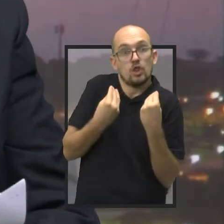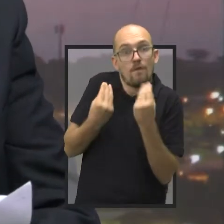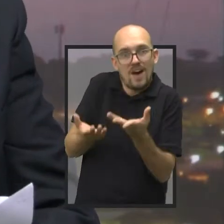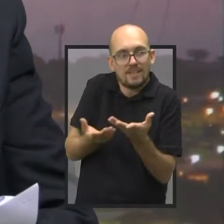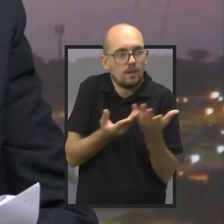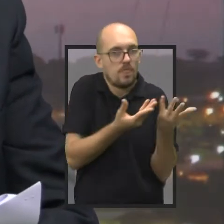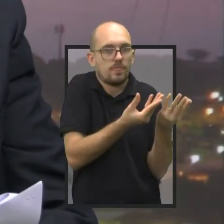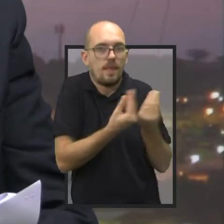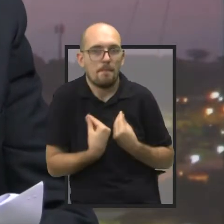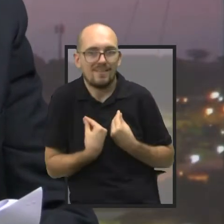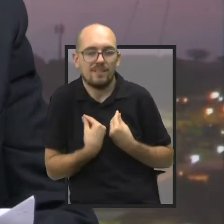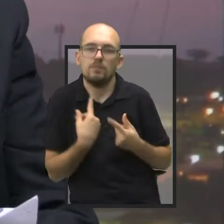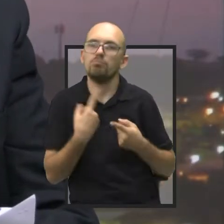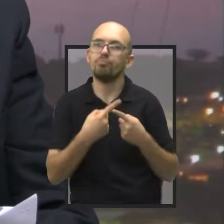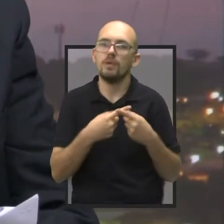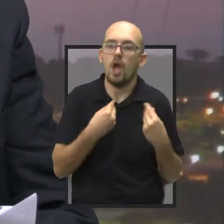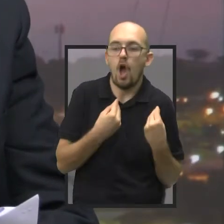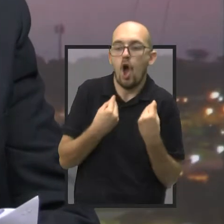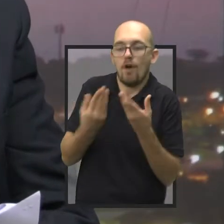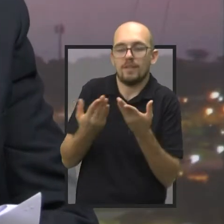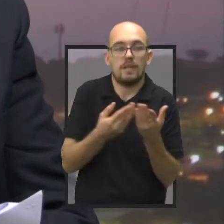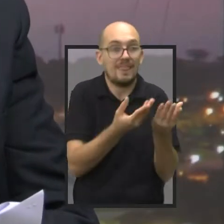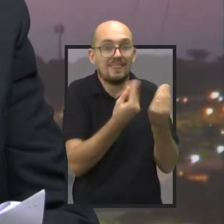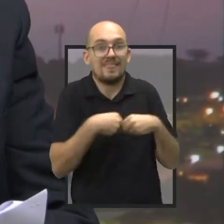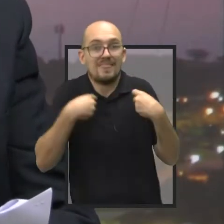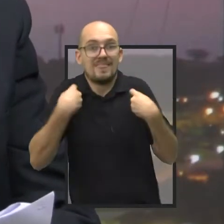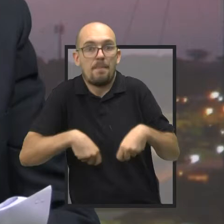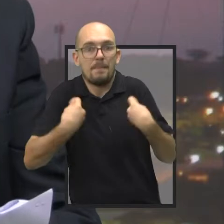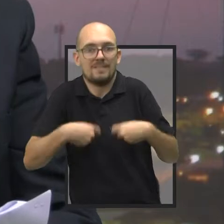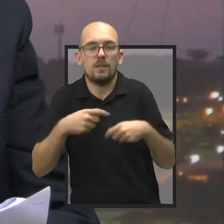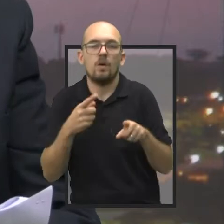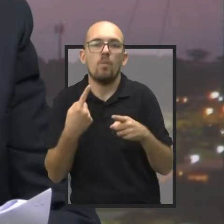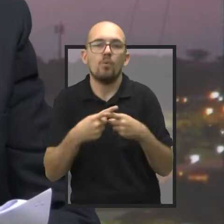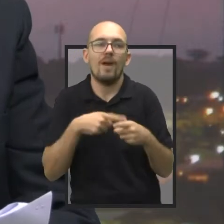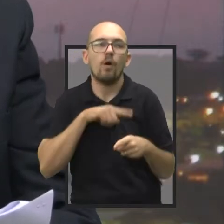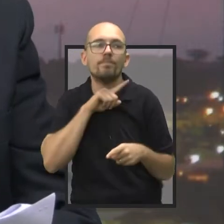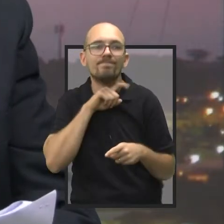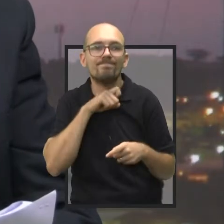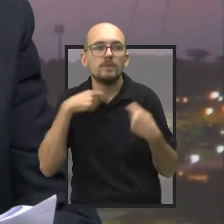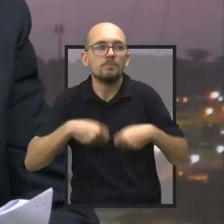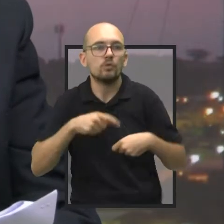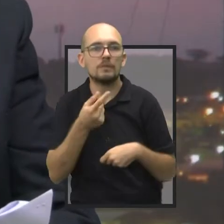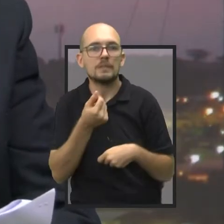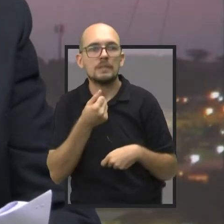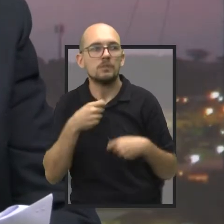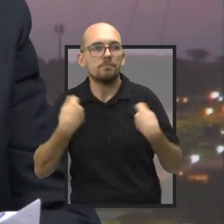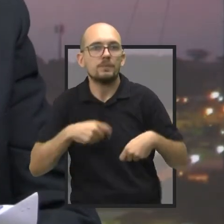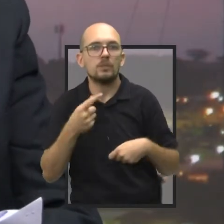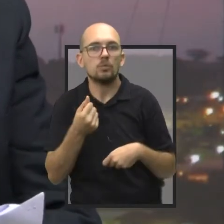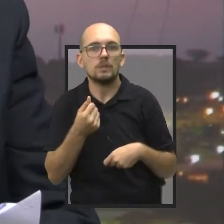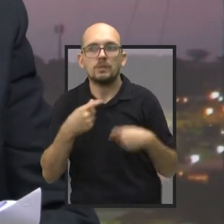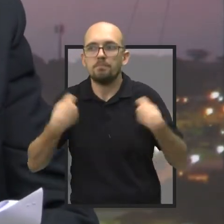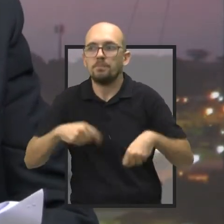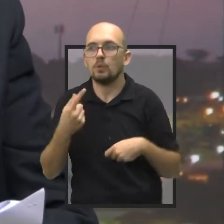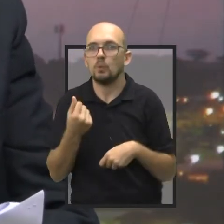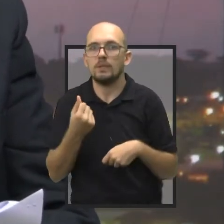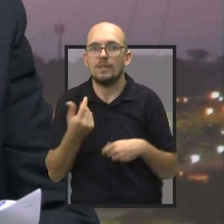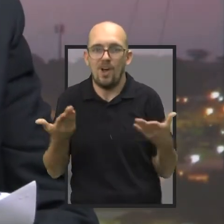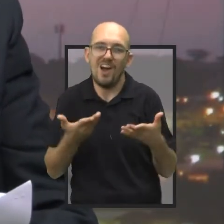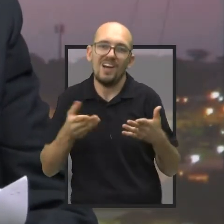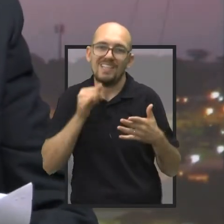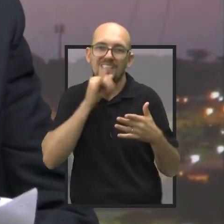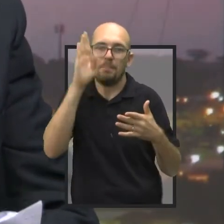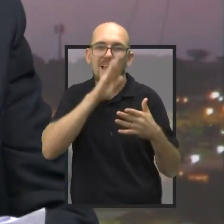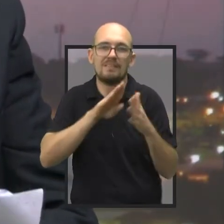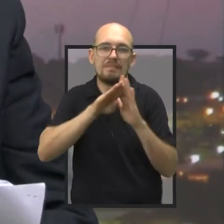Então como a demanda pelo dinheiro, ou seja, o desejo das pessoas terem dinheiro no momento econômico que hoje